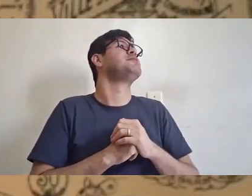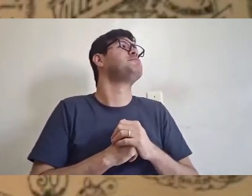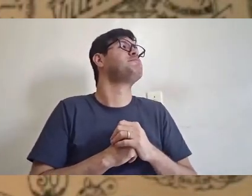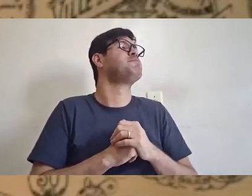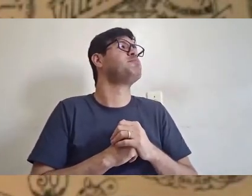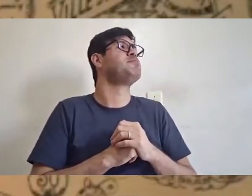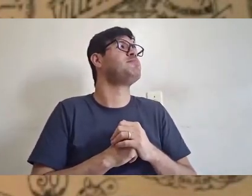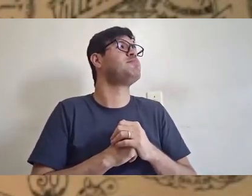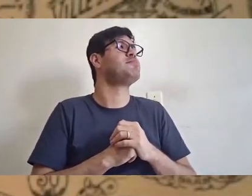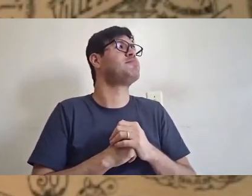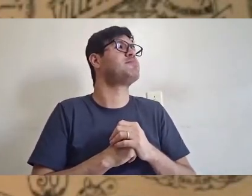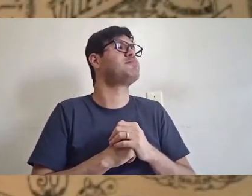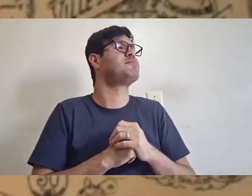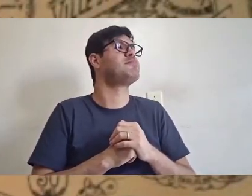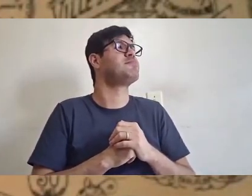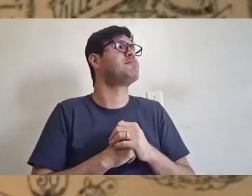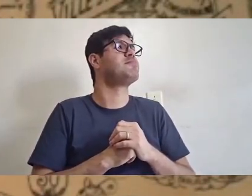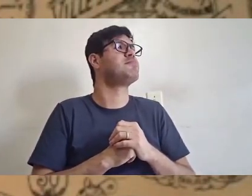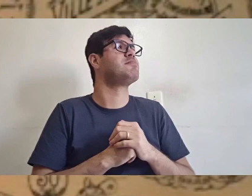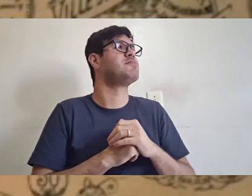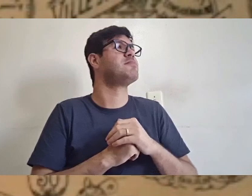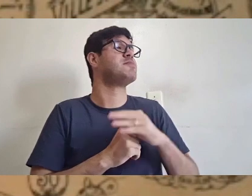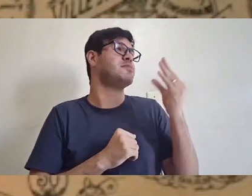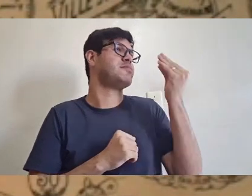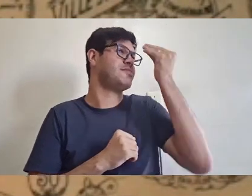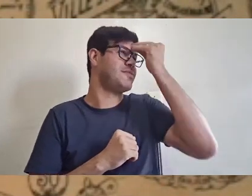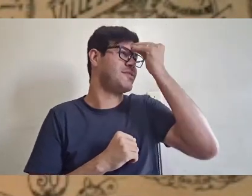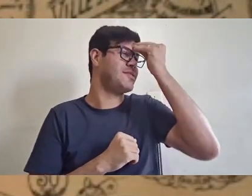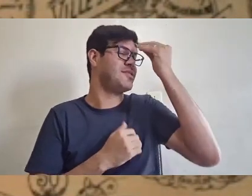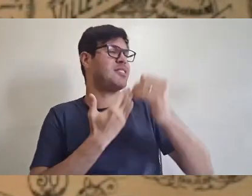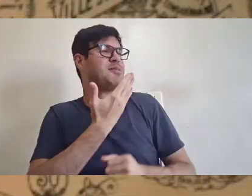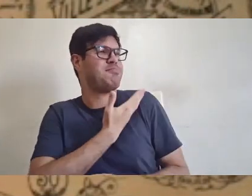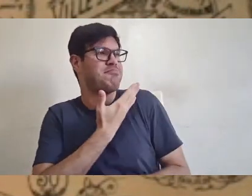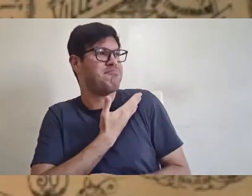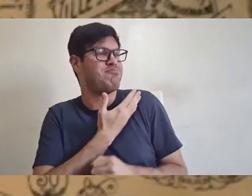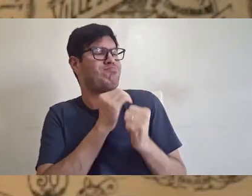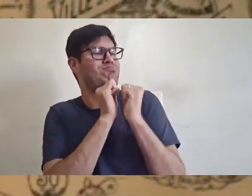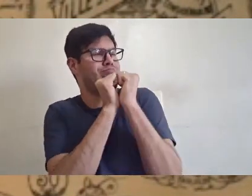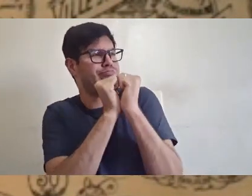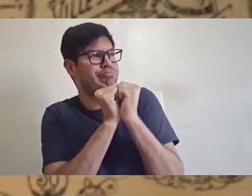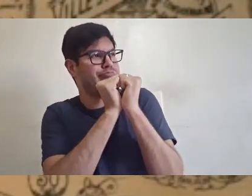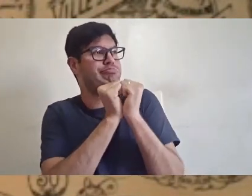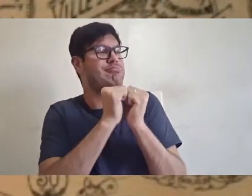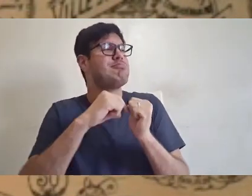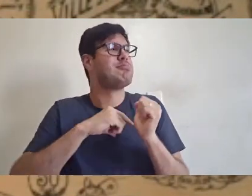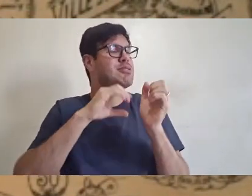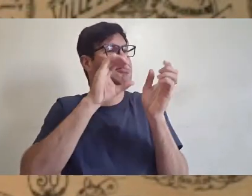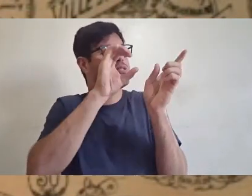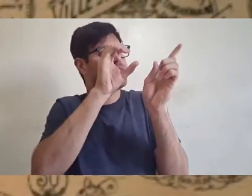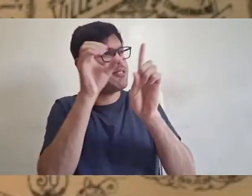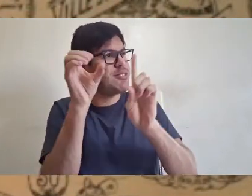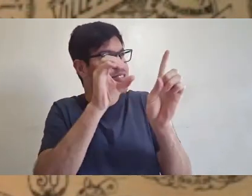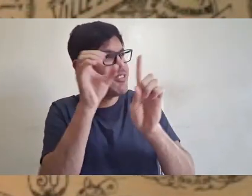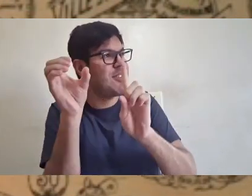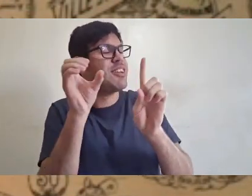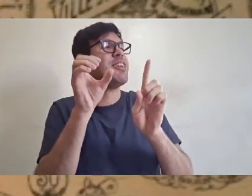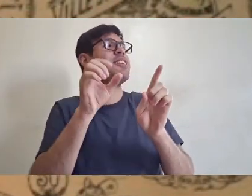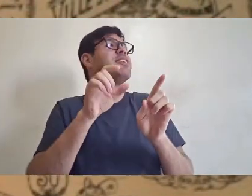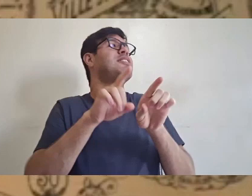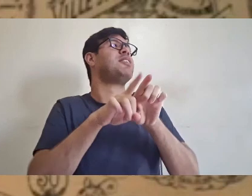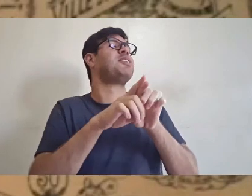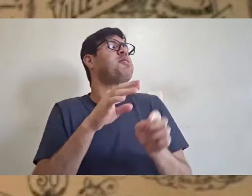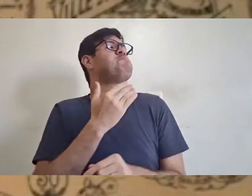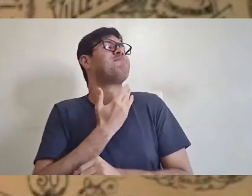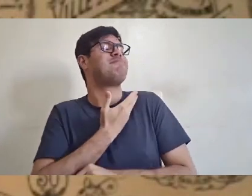de saudosa memória, que foi nosso colegão em termos de rádio e de amizade,